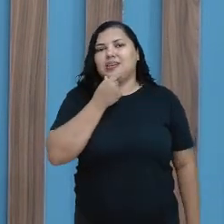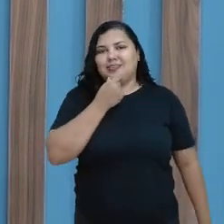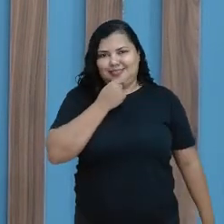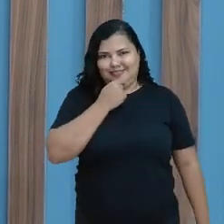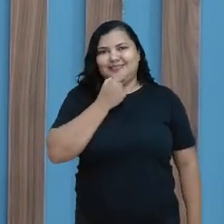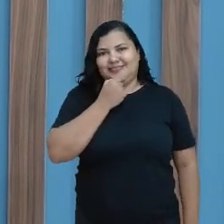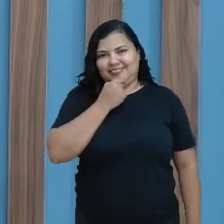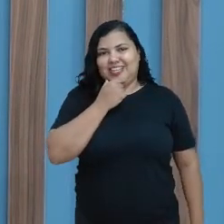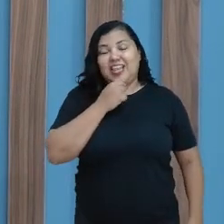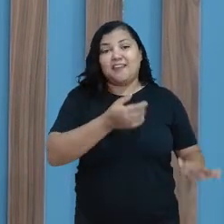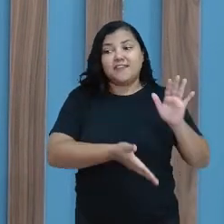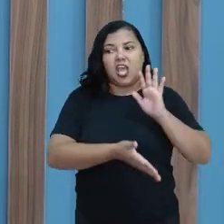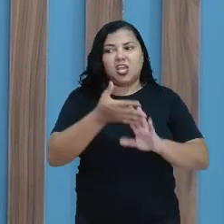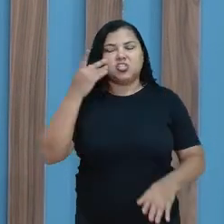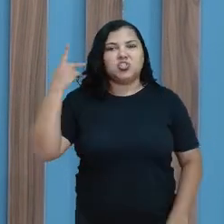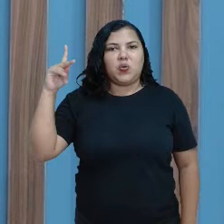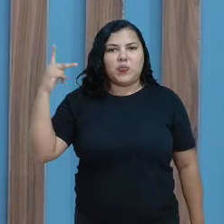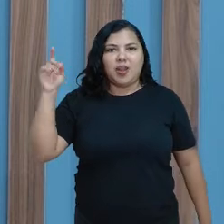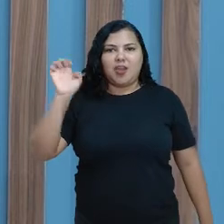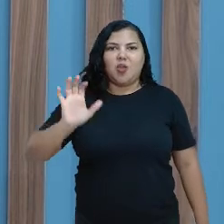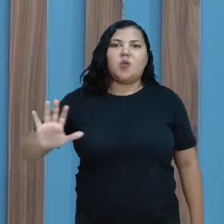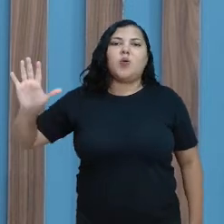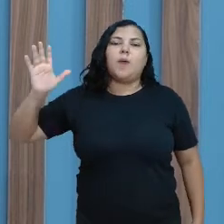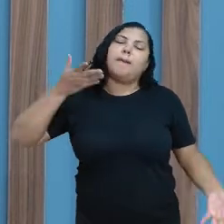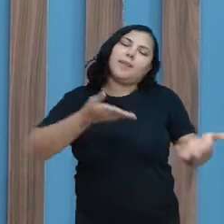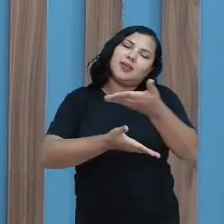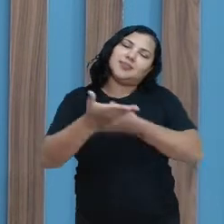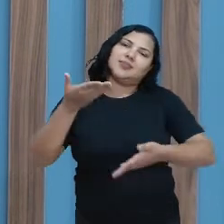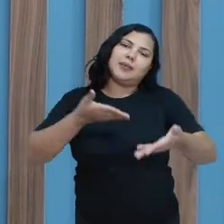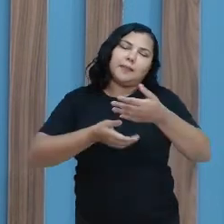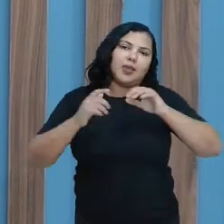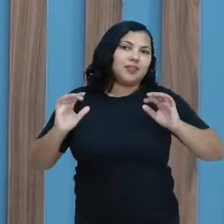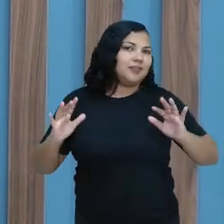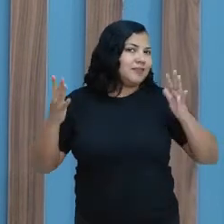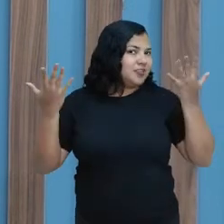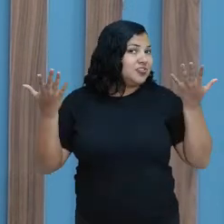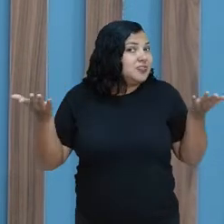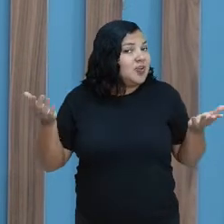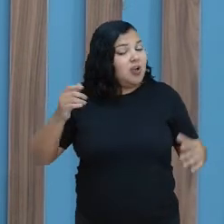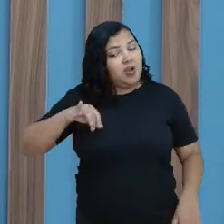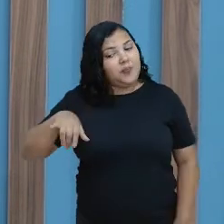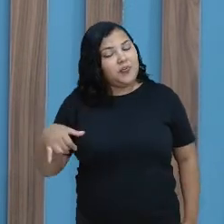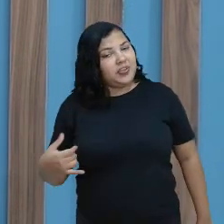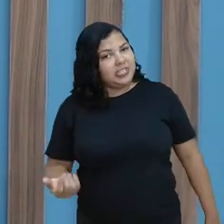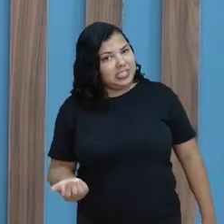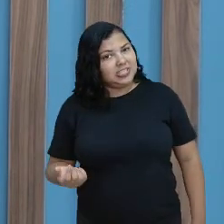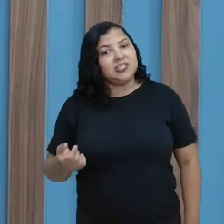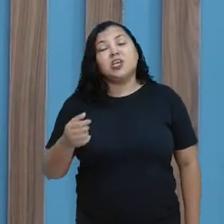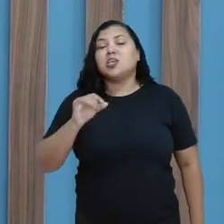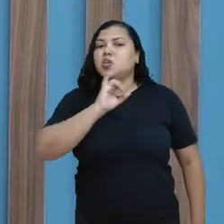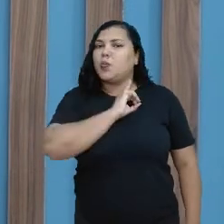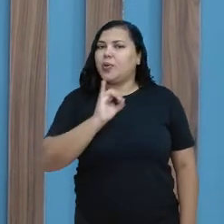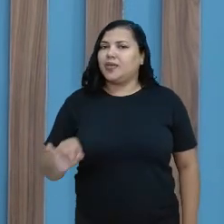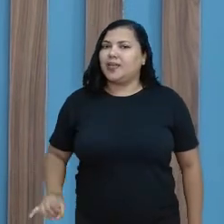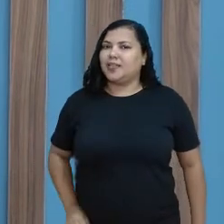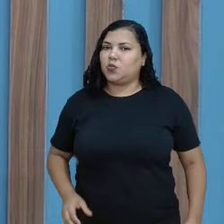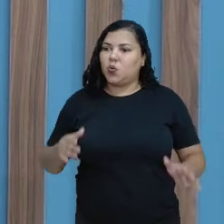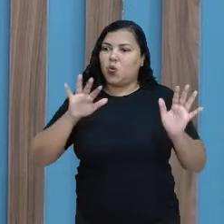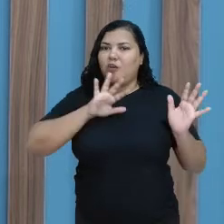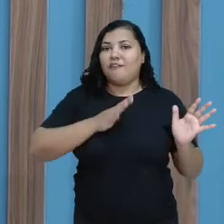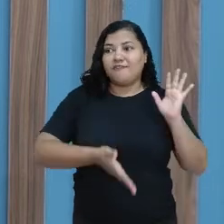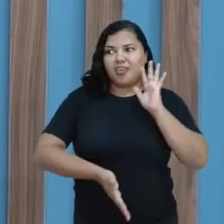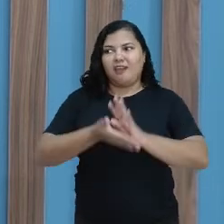tinha viajado para a Europa para participar dessas festividades. Aproveitando aí que o imperador estivesse fora, a princesa